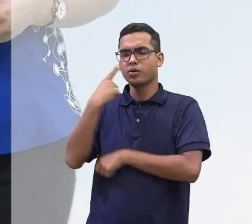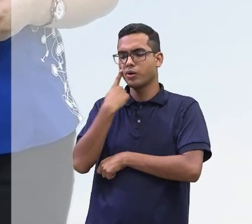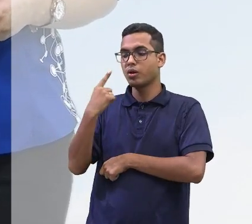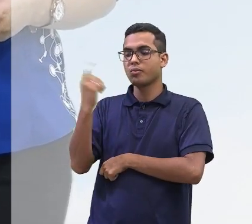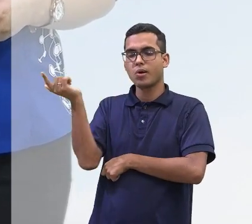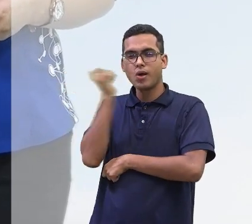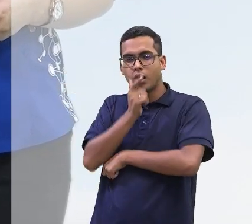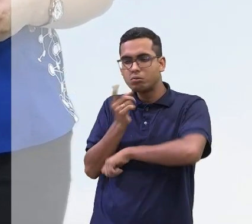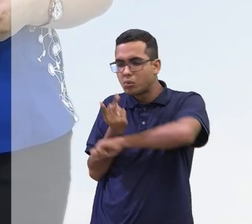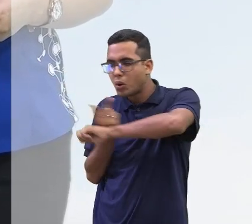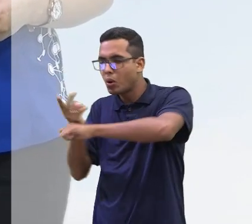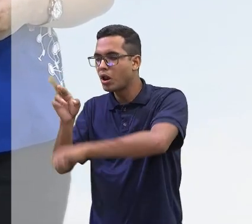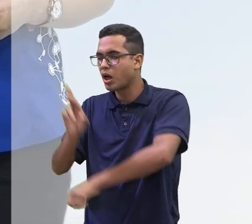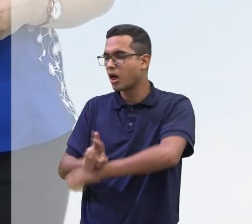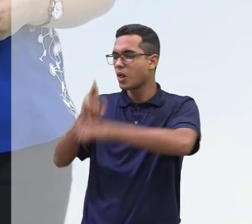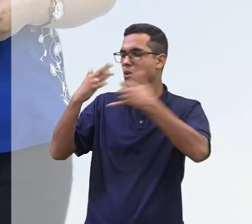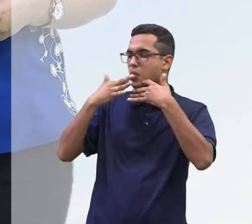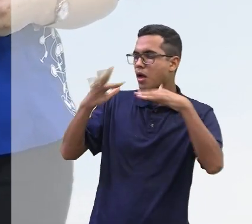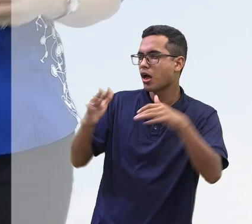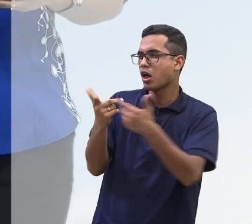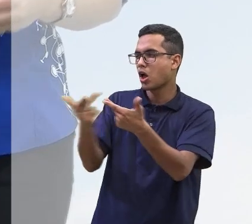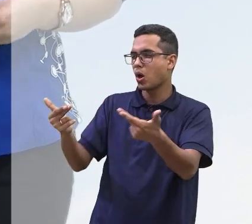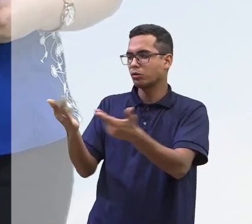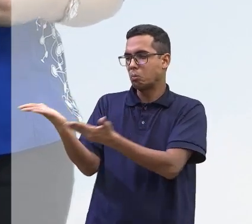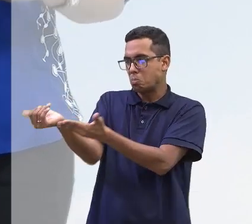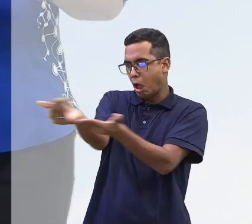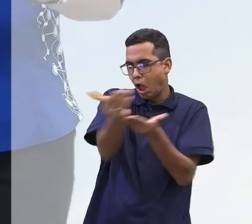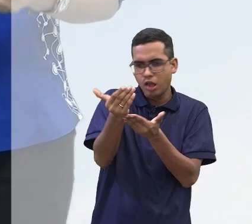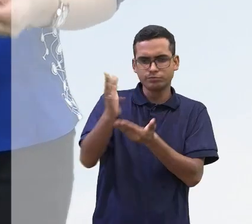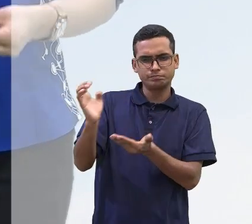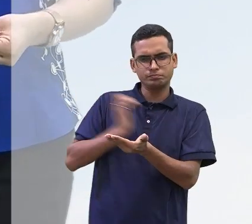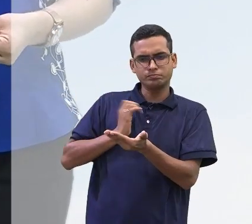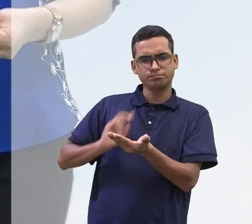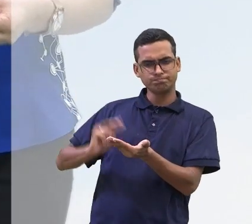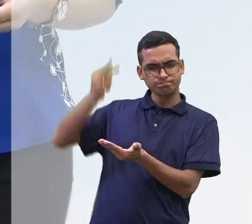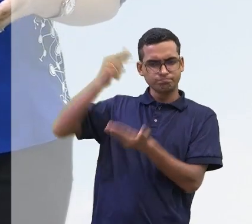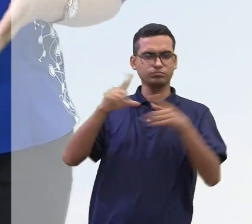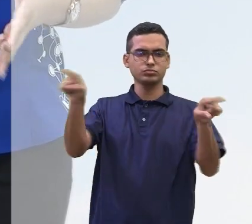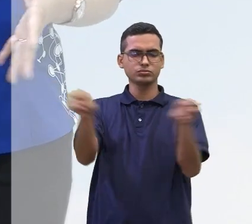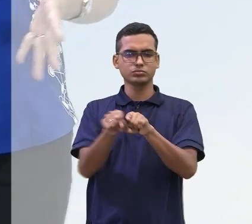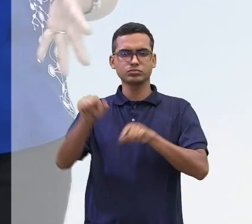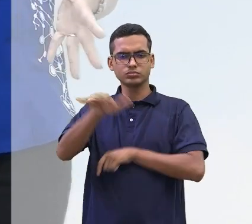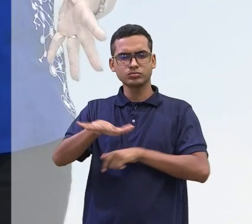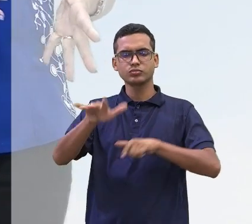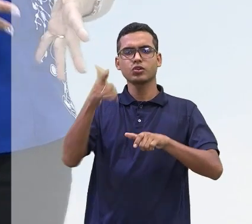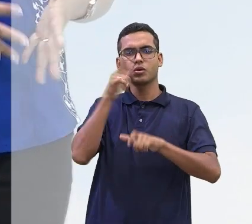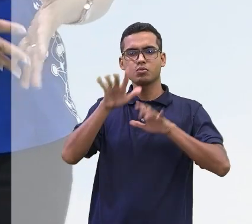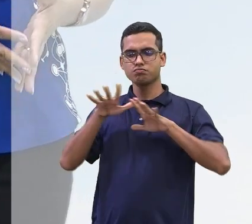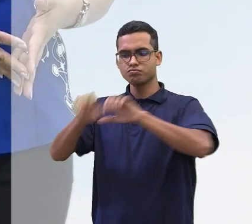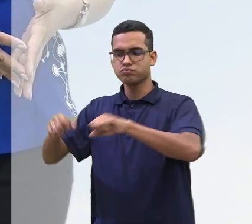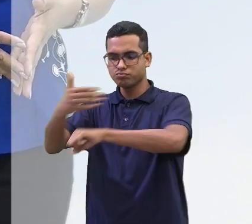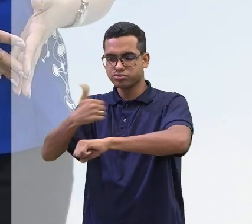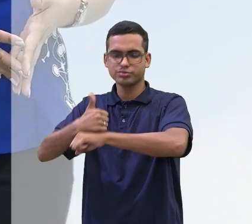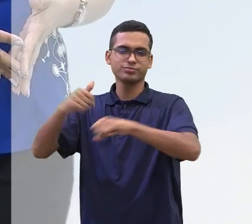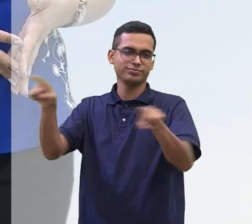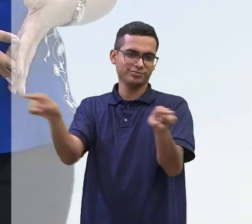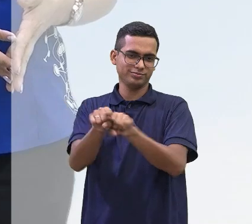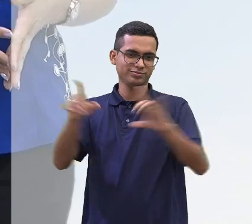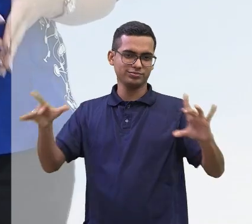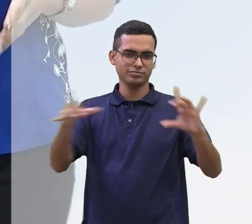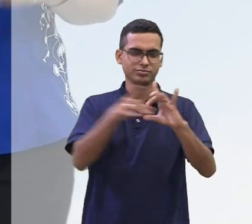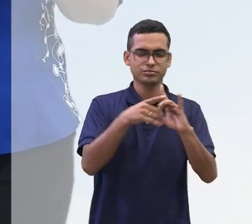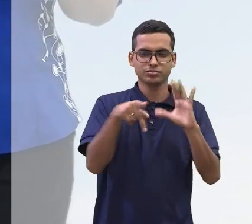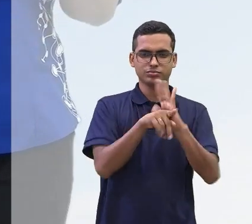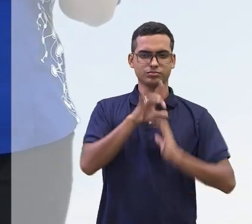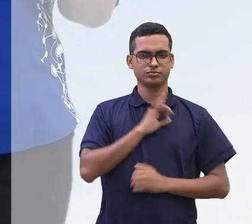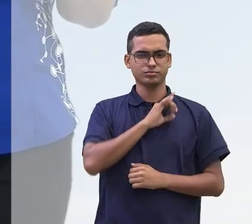de recursos naturais e também em busca de área territorial para anexar ao território chileno,